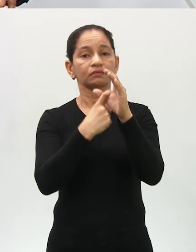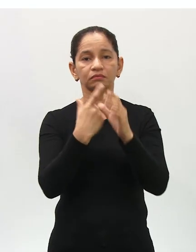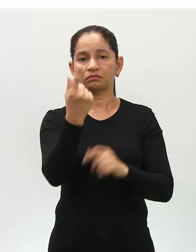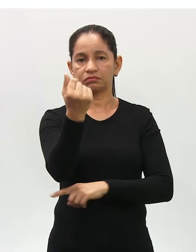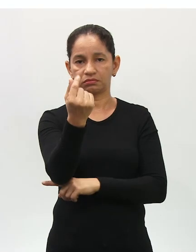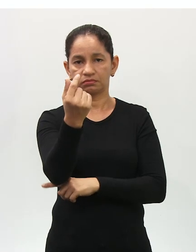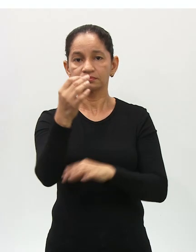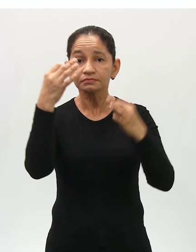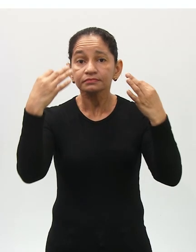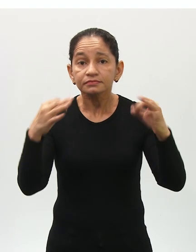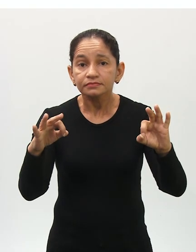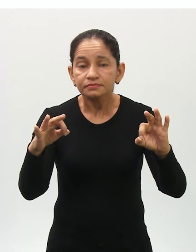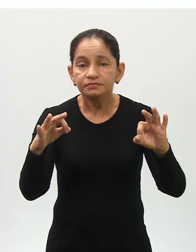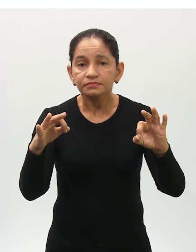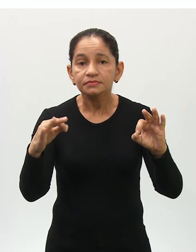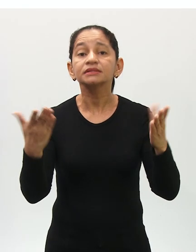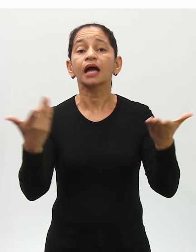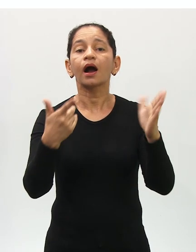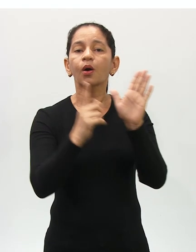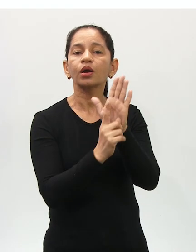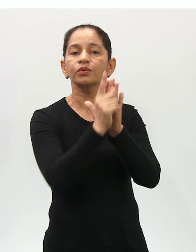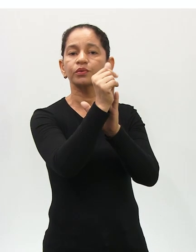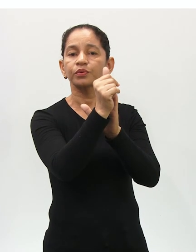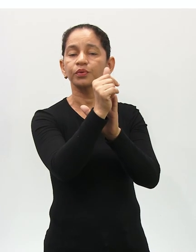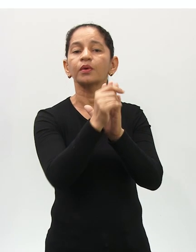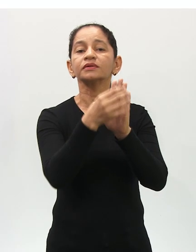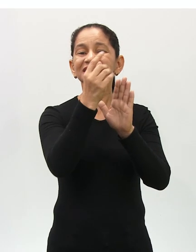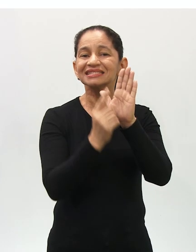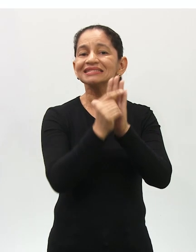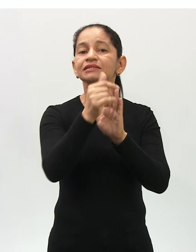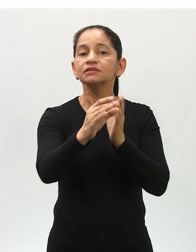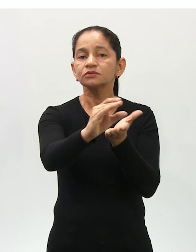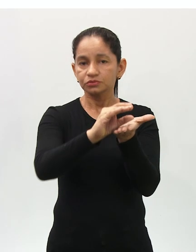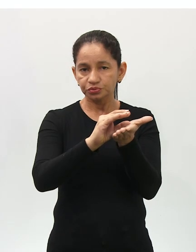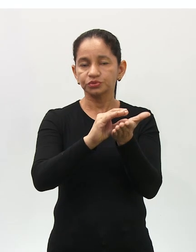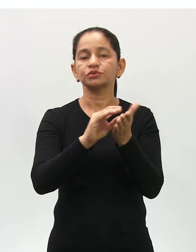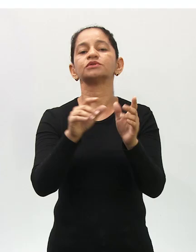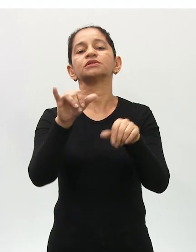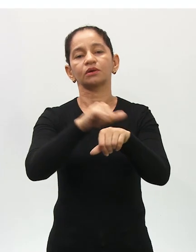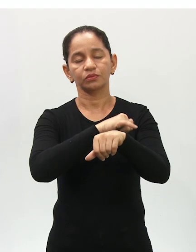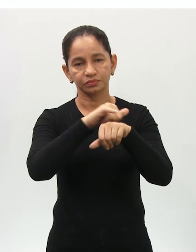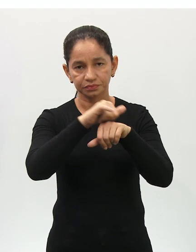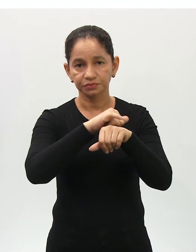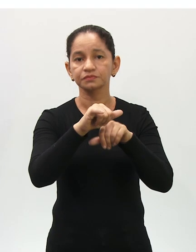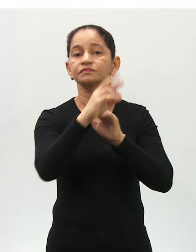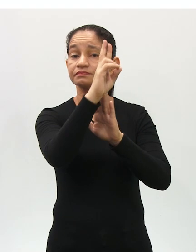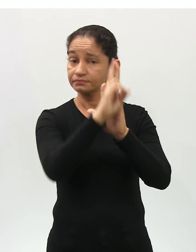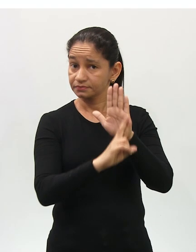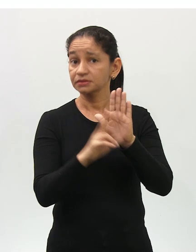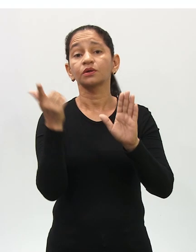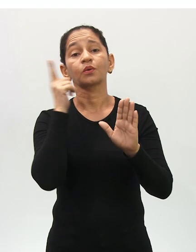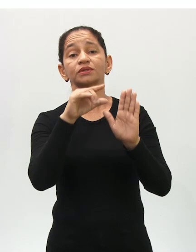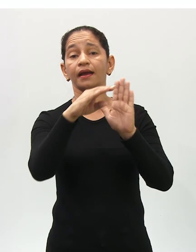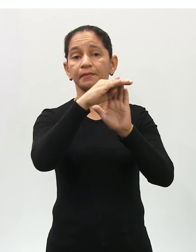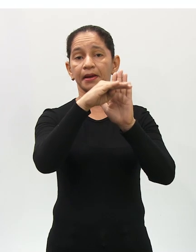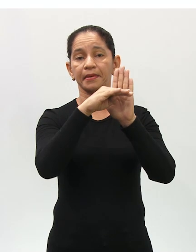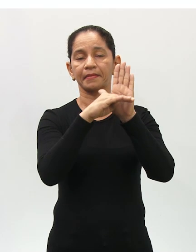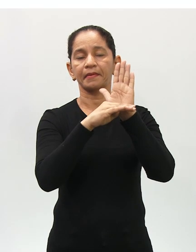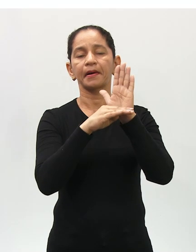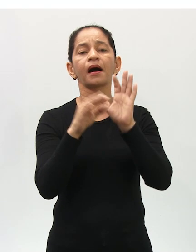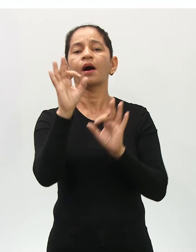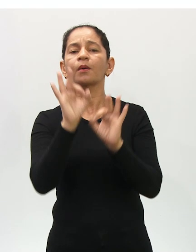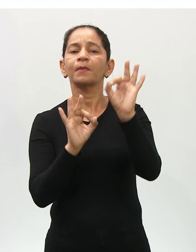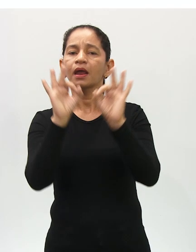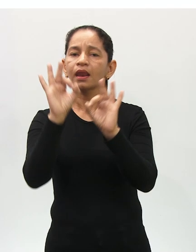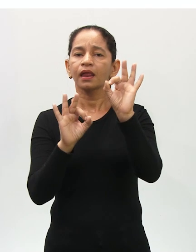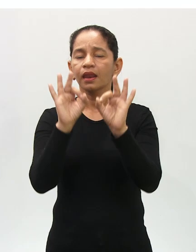tá? Então, vamos falar agora das receitas orçamentárias. Elas são os instrumentos, né? São por meio das receitas que o governo vai